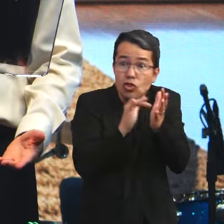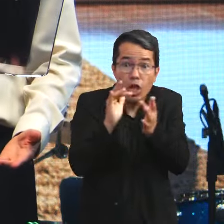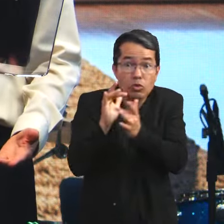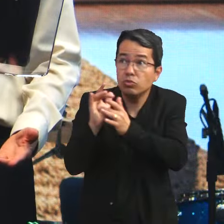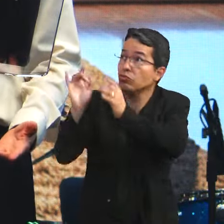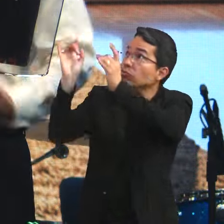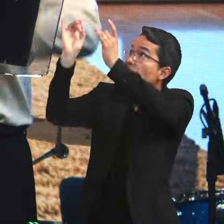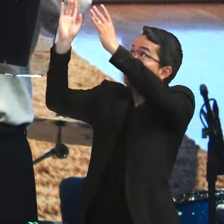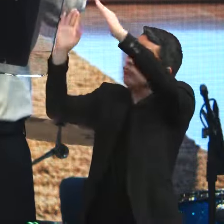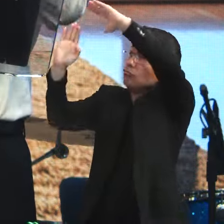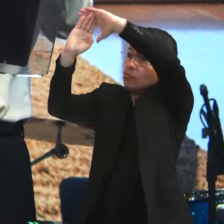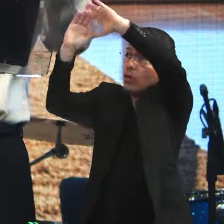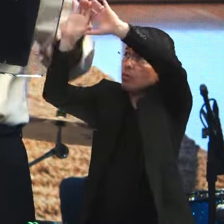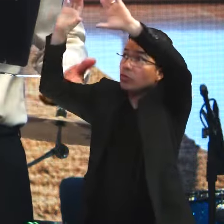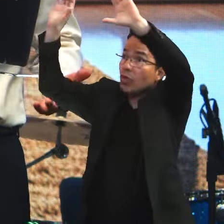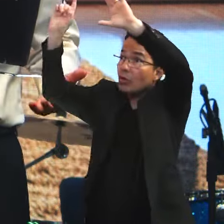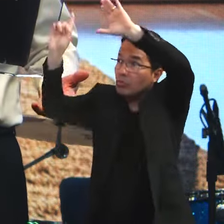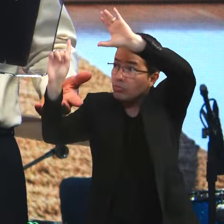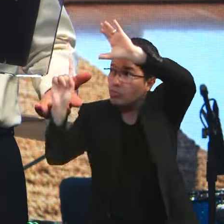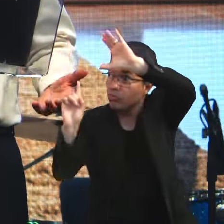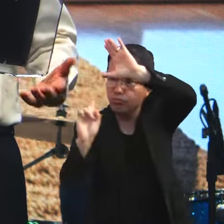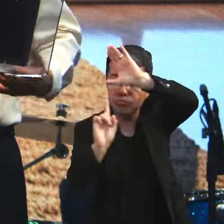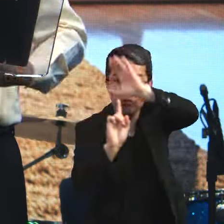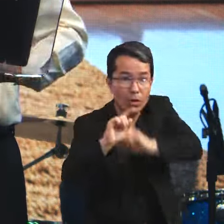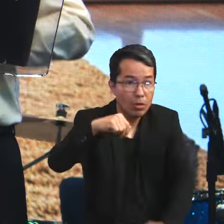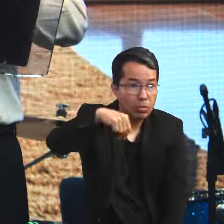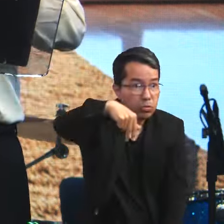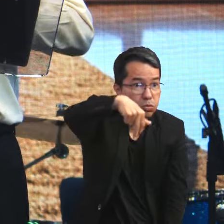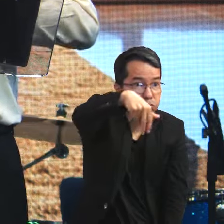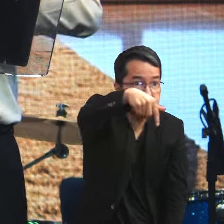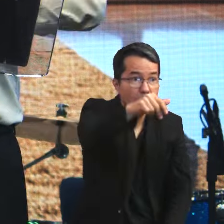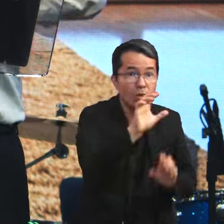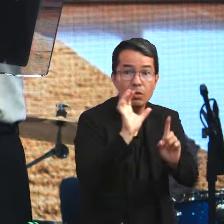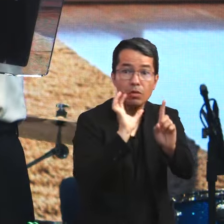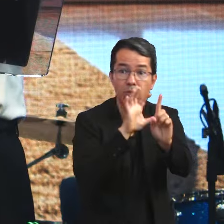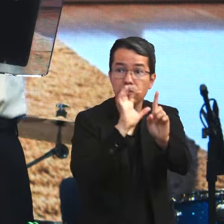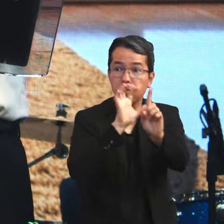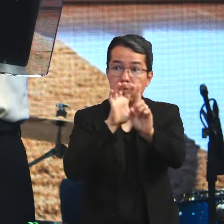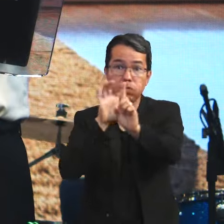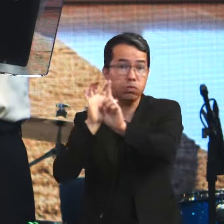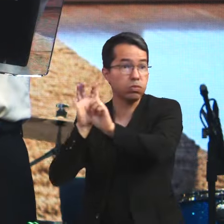nos salvar um é um exemp também